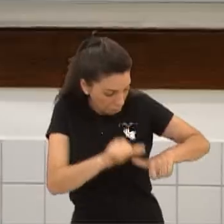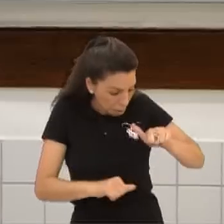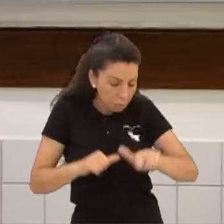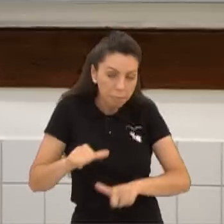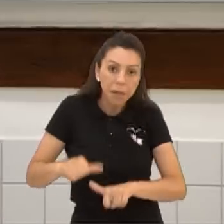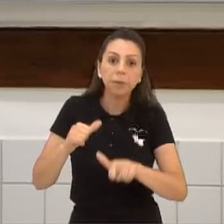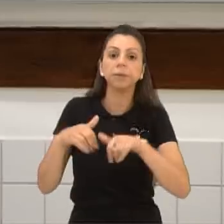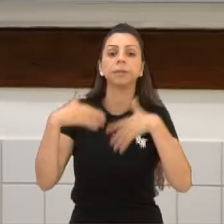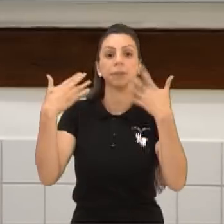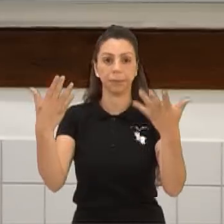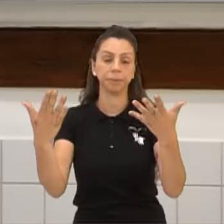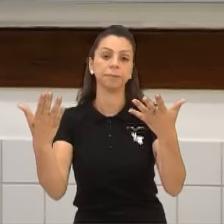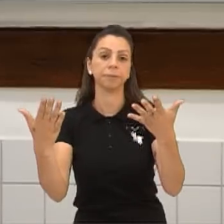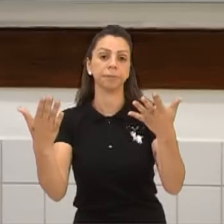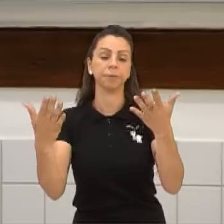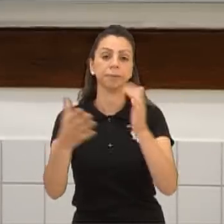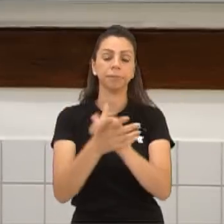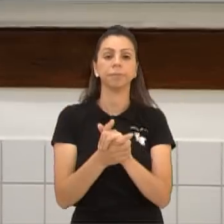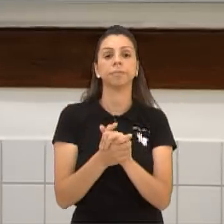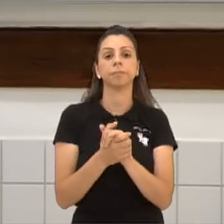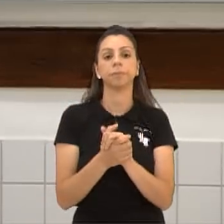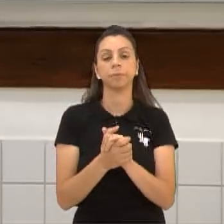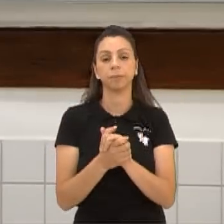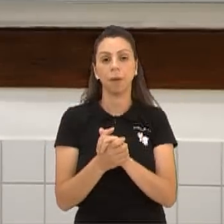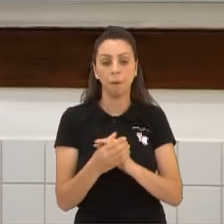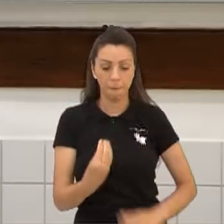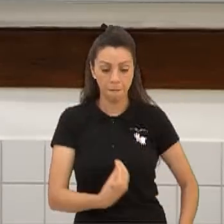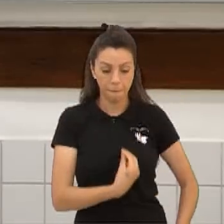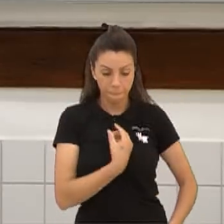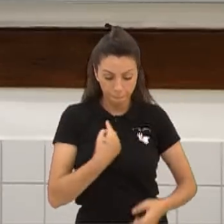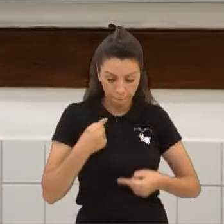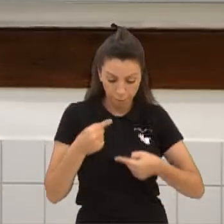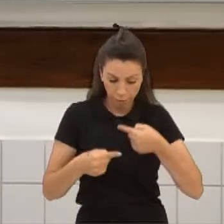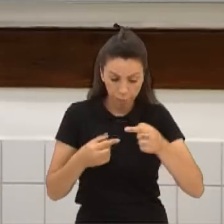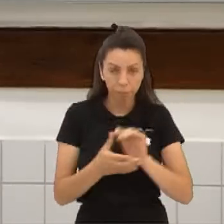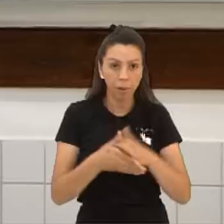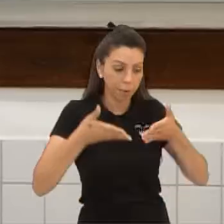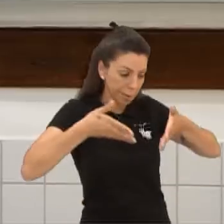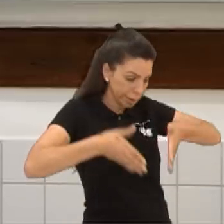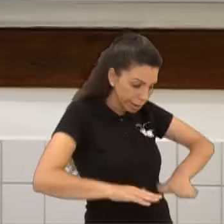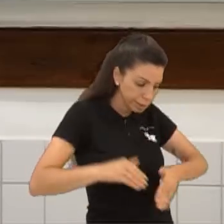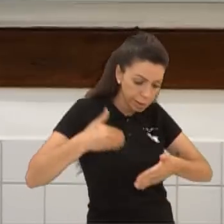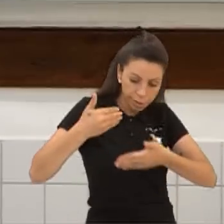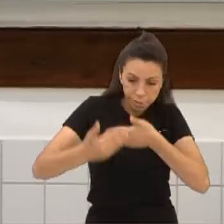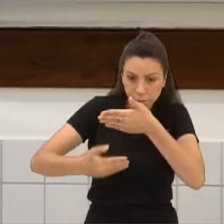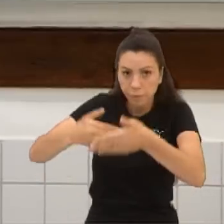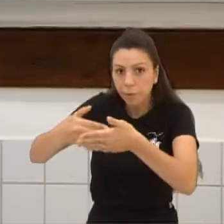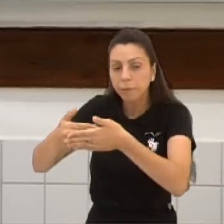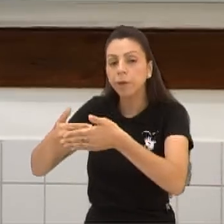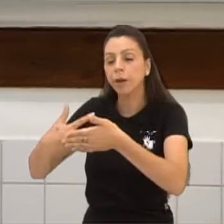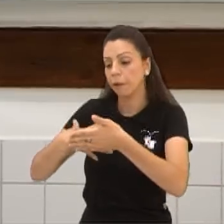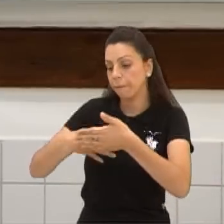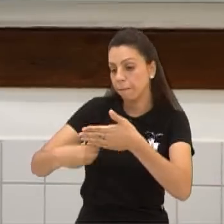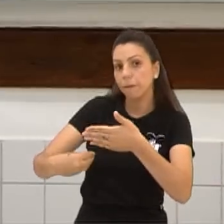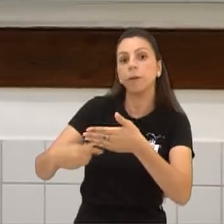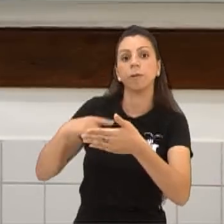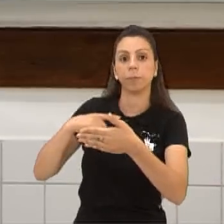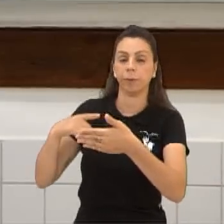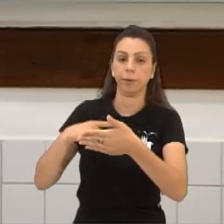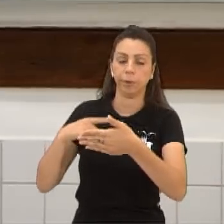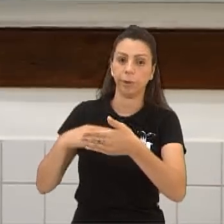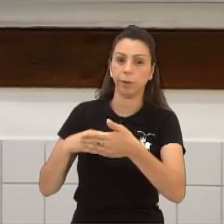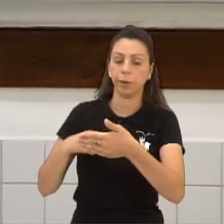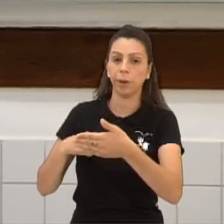Né? O ciclo de vida, o nascer, desenvolver, reproduzir, envelhecer e morrer,